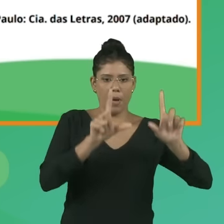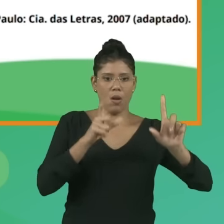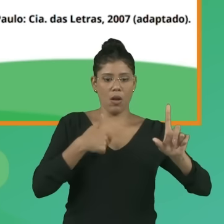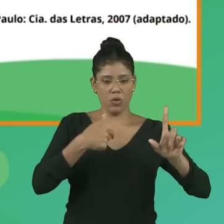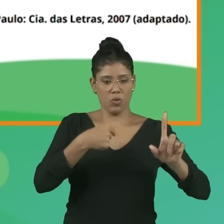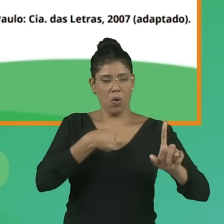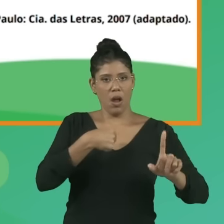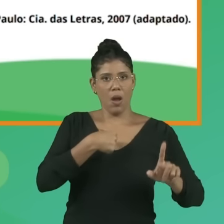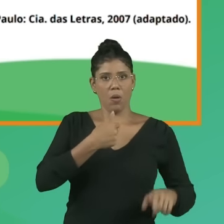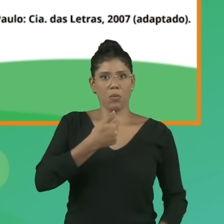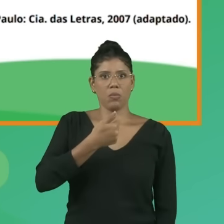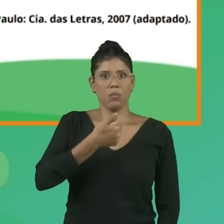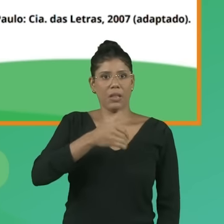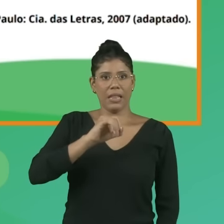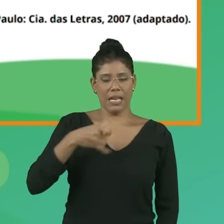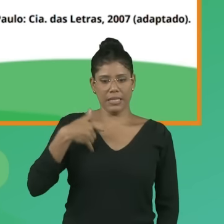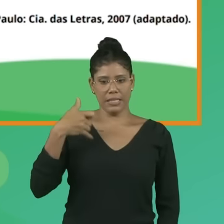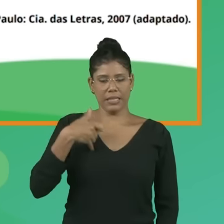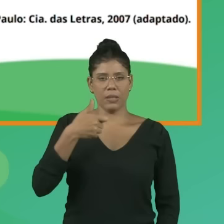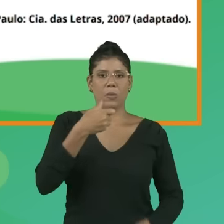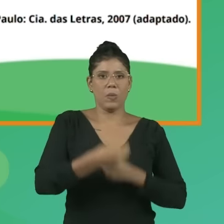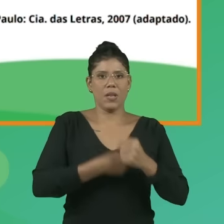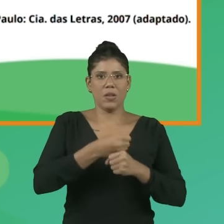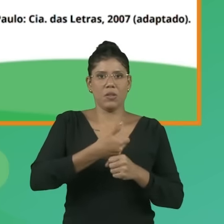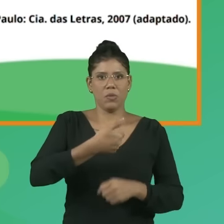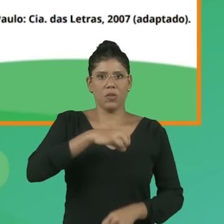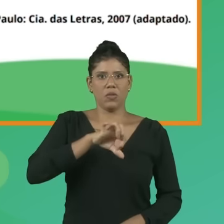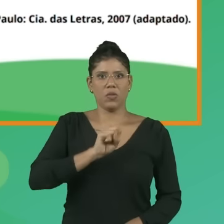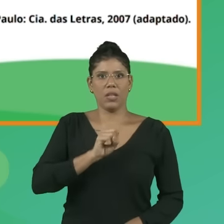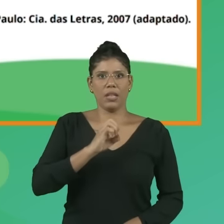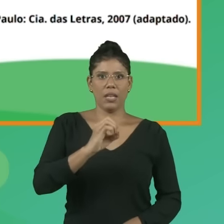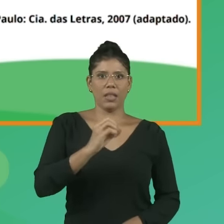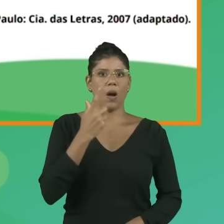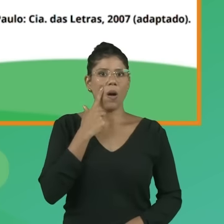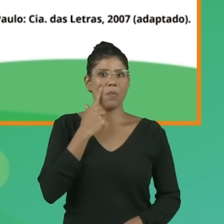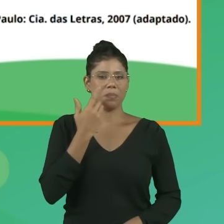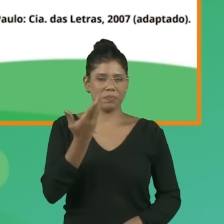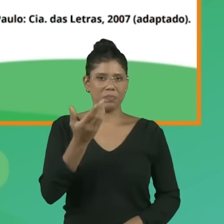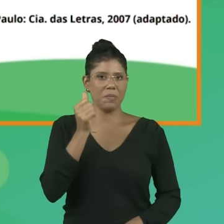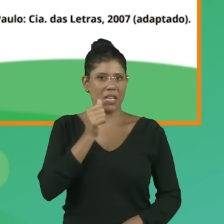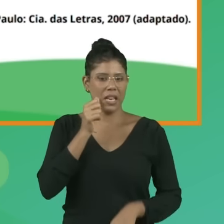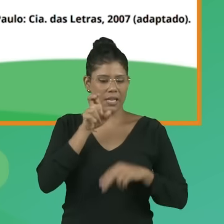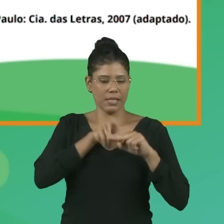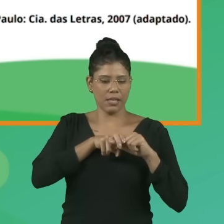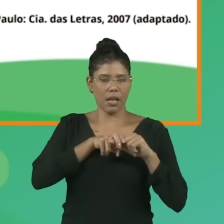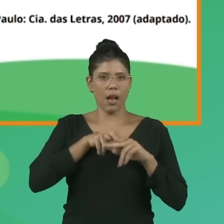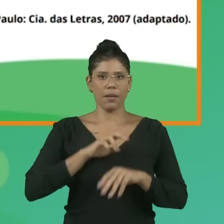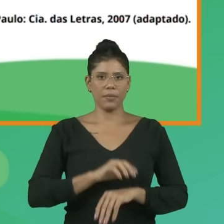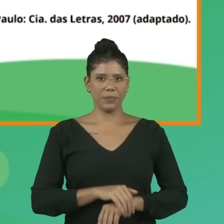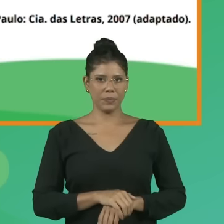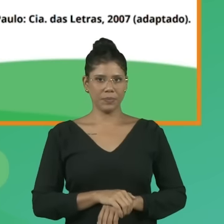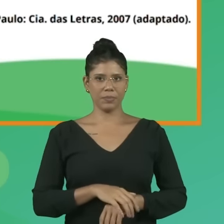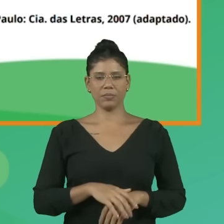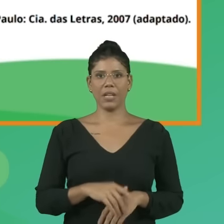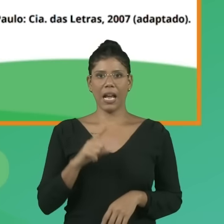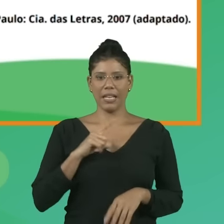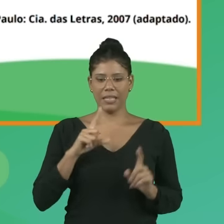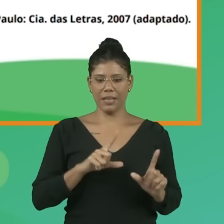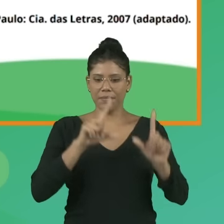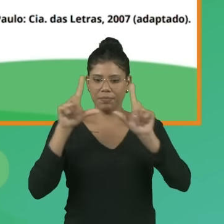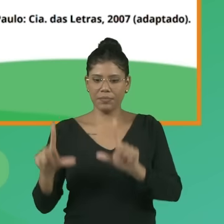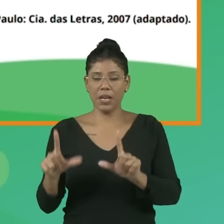1980. Aí tem a imagem da menina com o véuzinho ali sentada. E aí, do lado, as amigas, né?